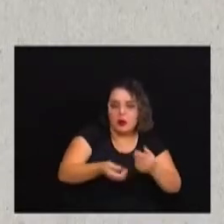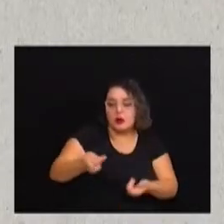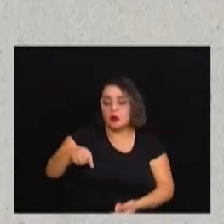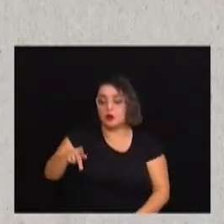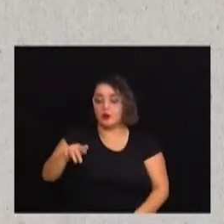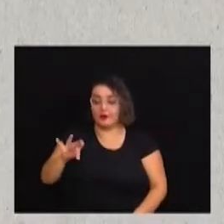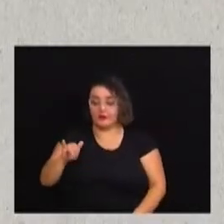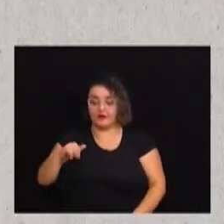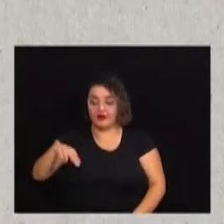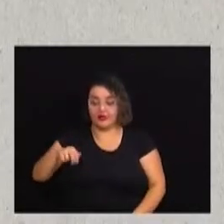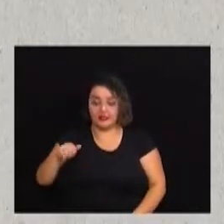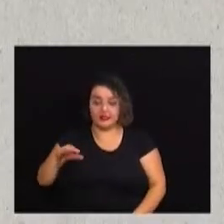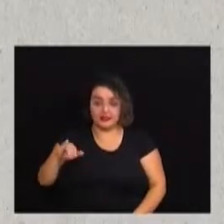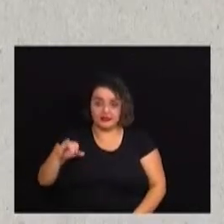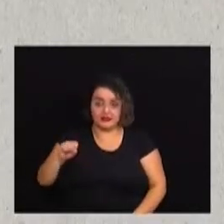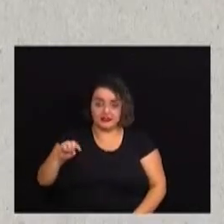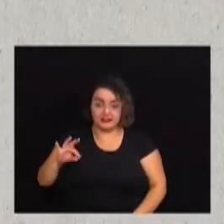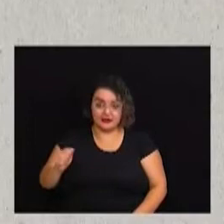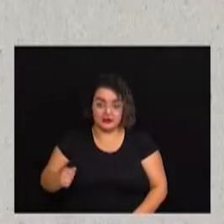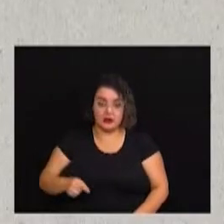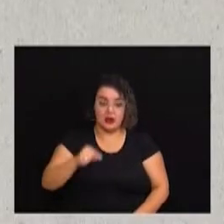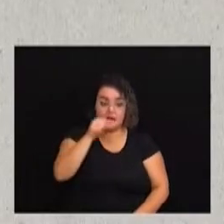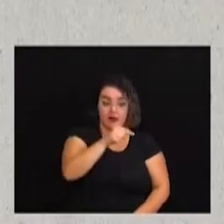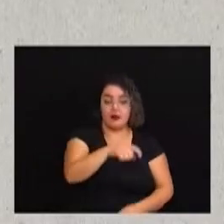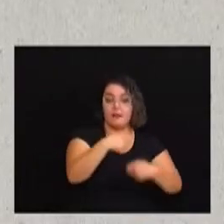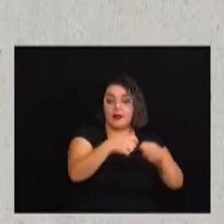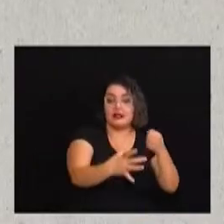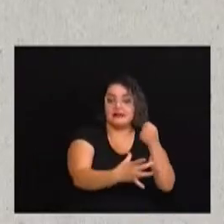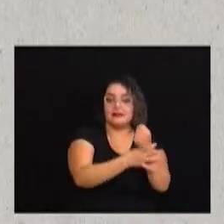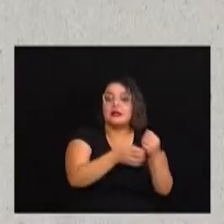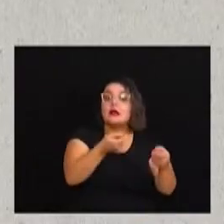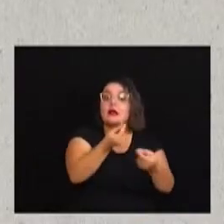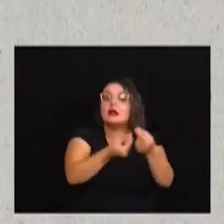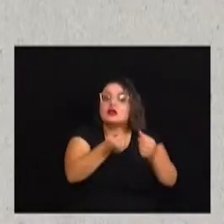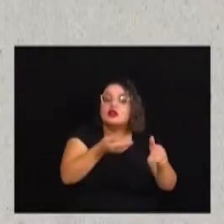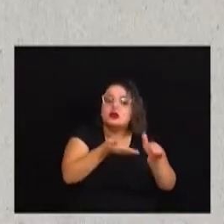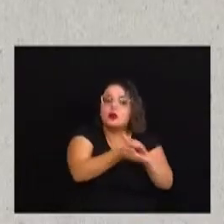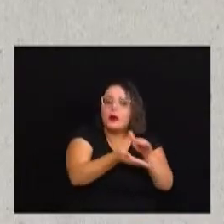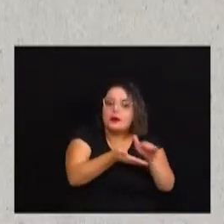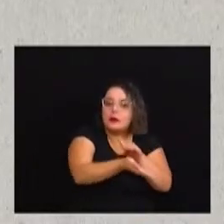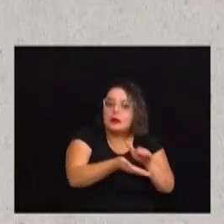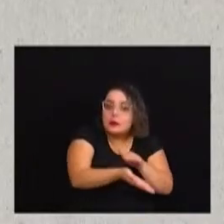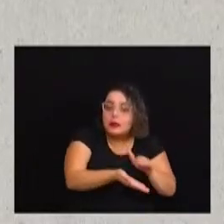O poupador, ele precisa de segurança, então ele guarda dinheiro, tá?